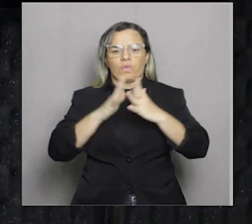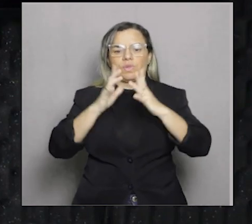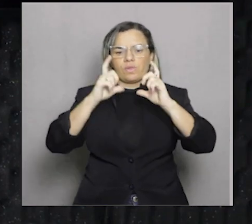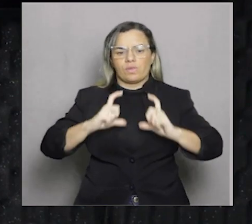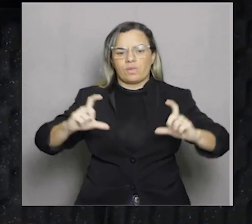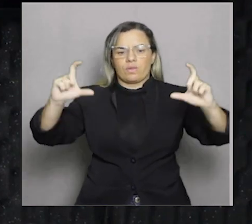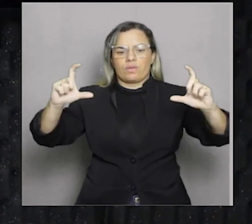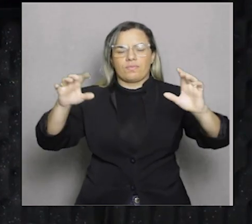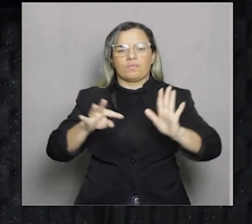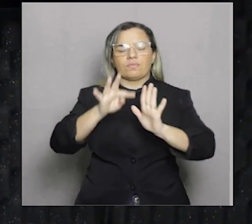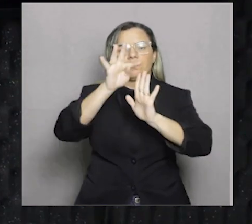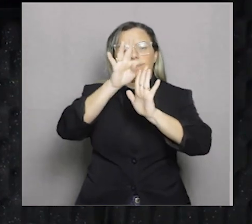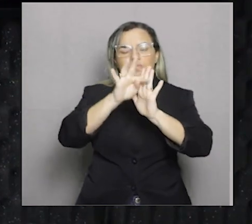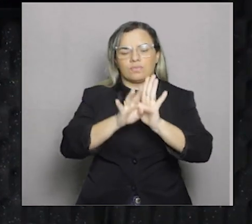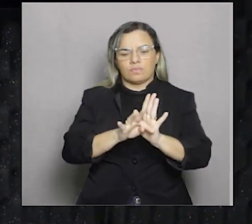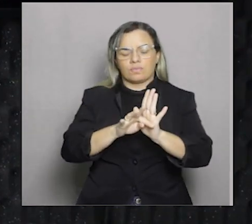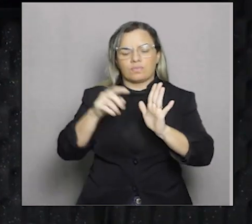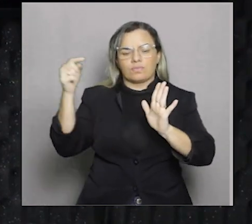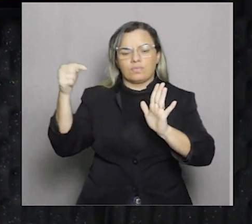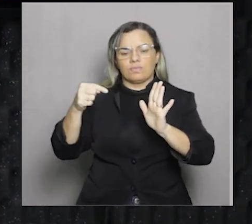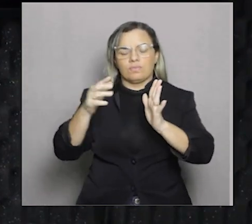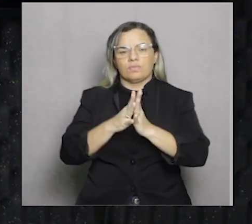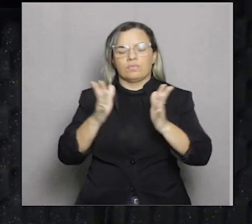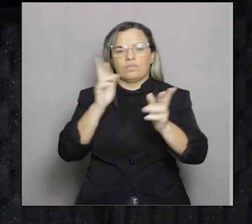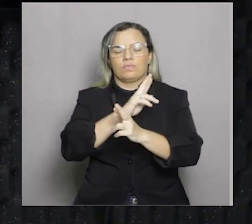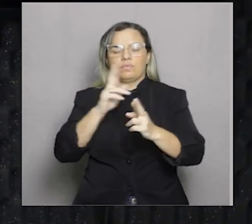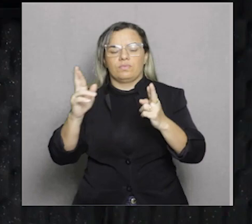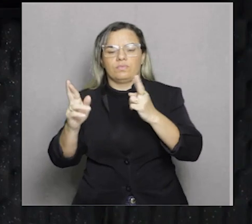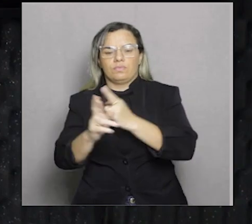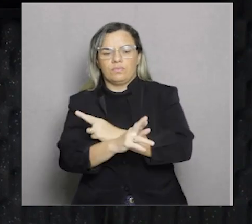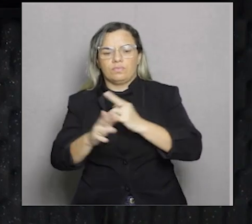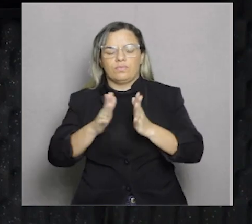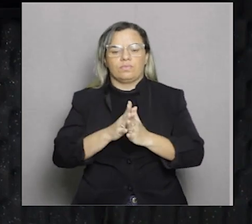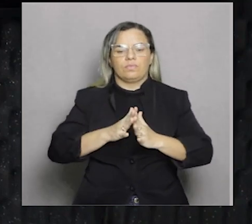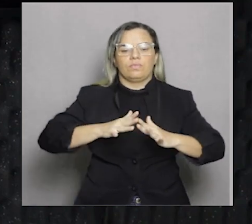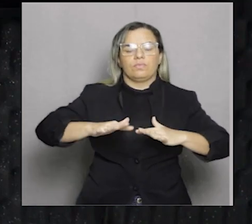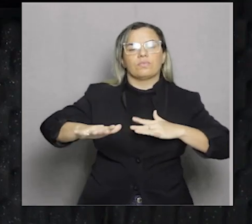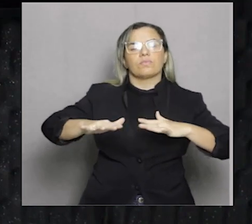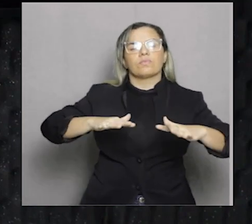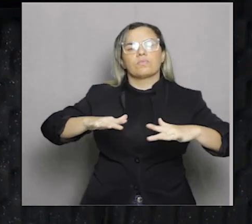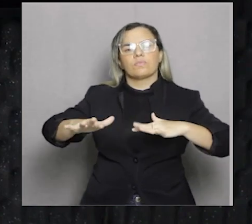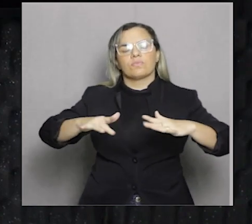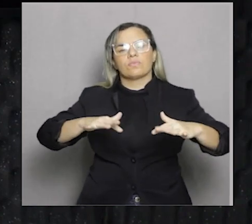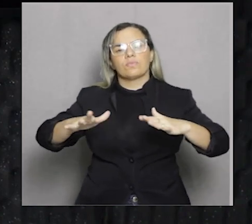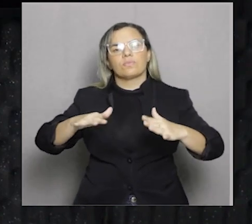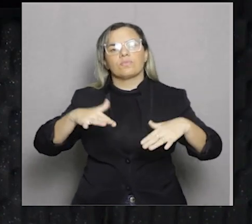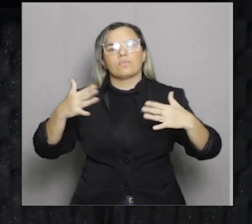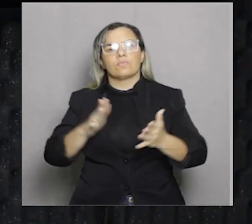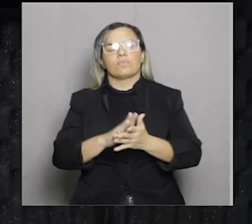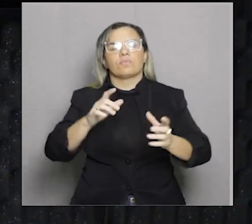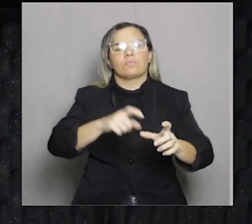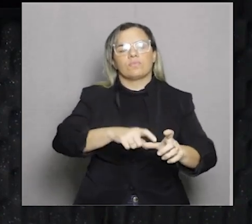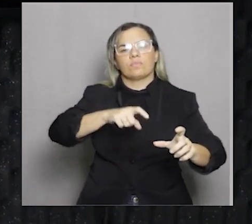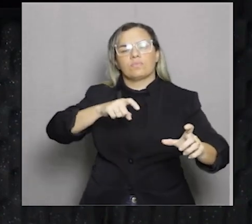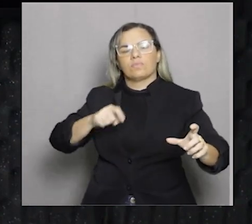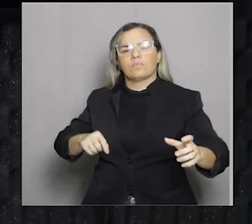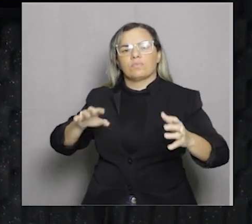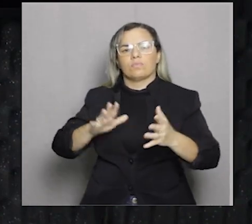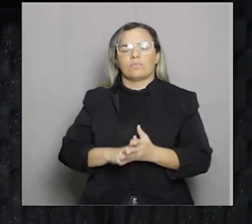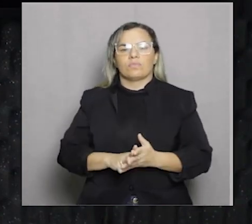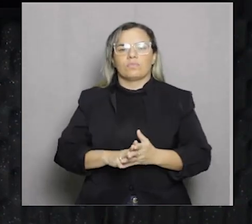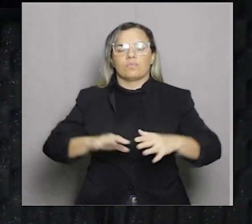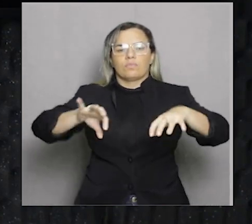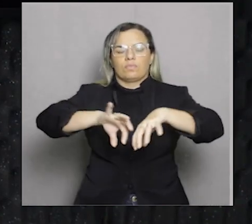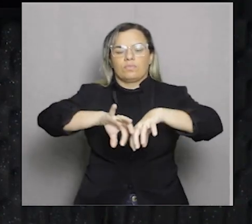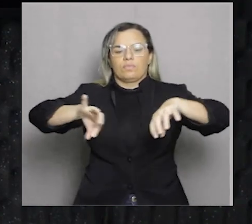fragmento, do texto, recai sobre um dos movimentos emancipacionistas ou separatistas